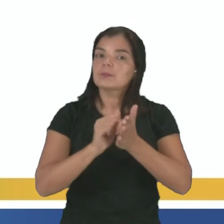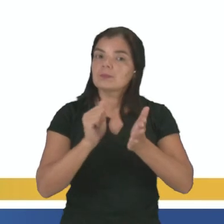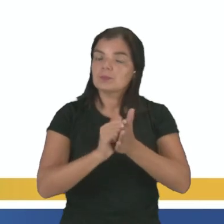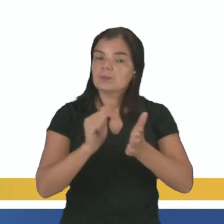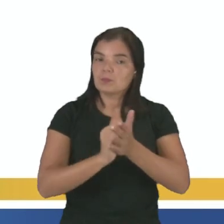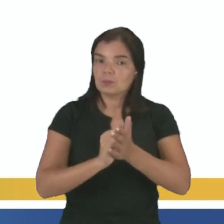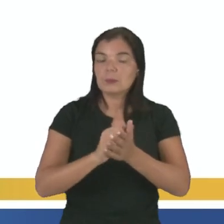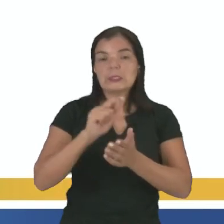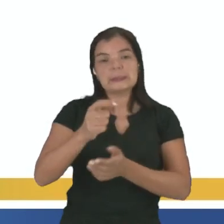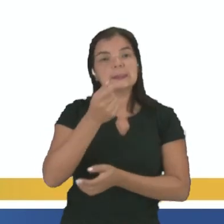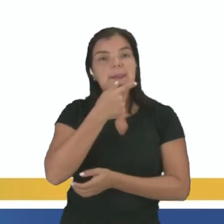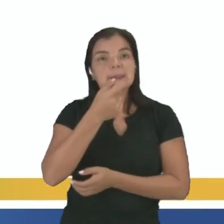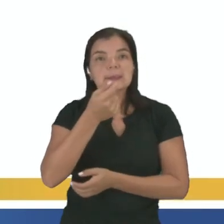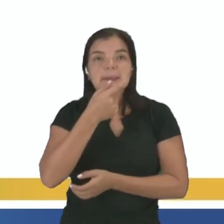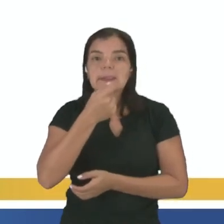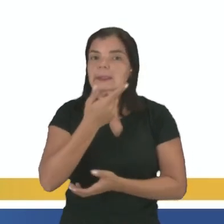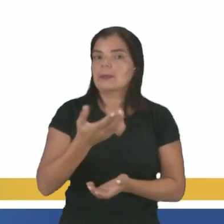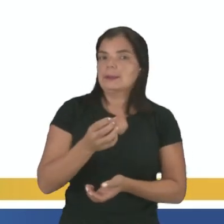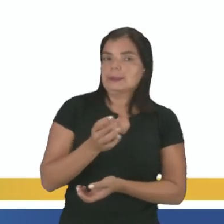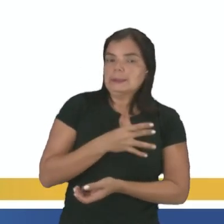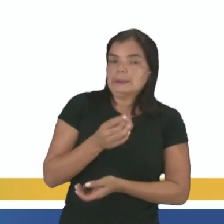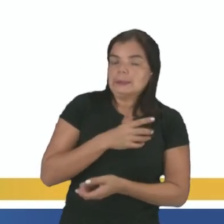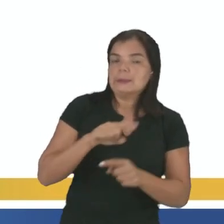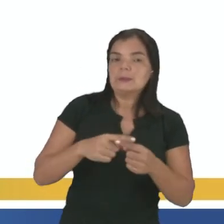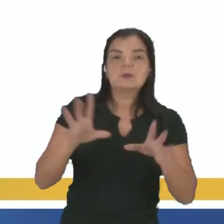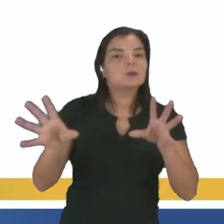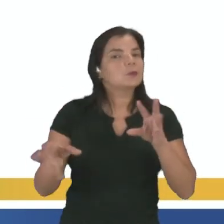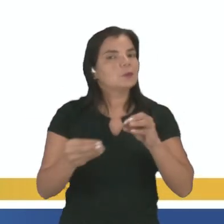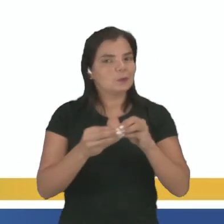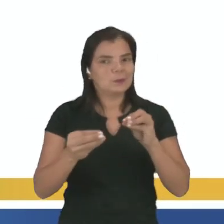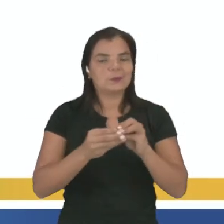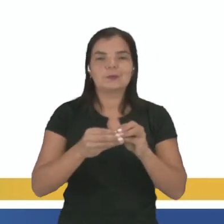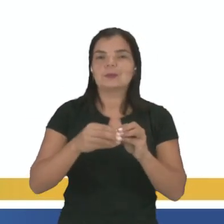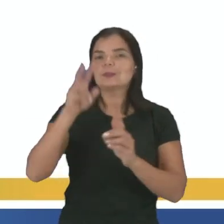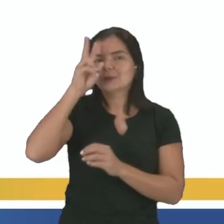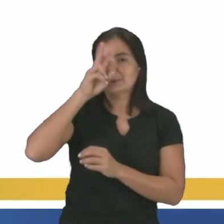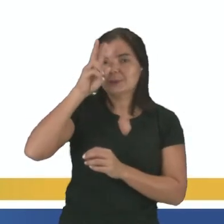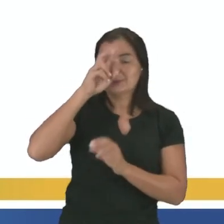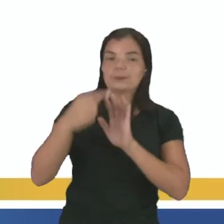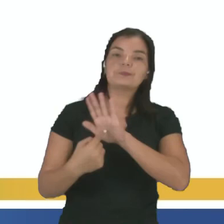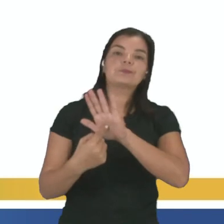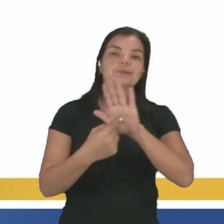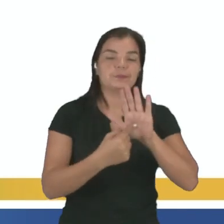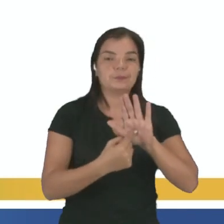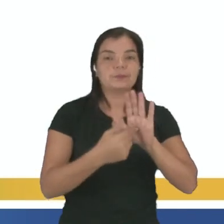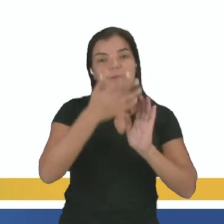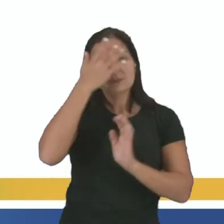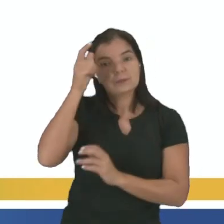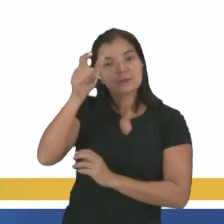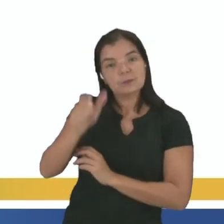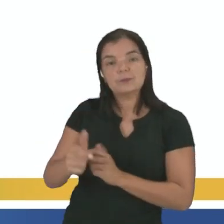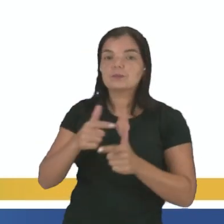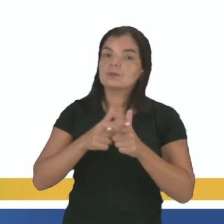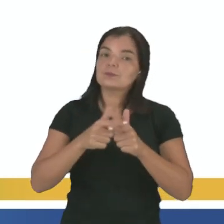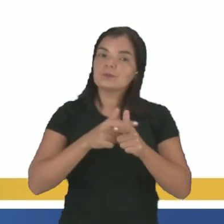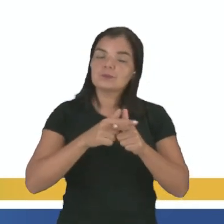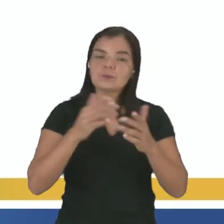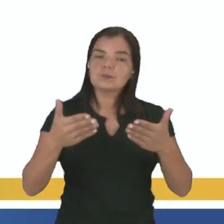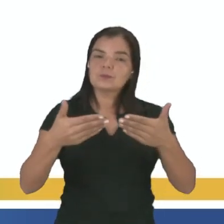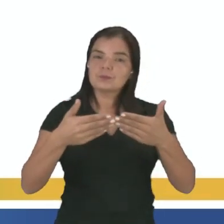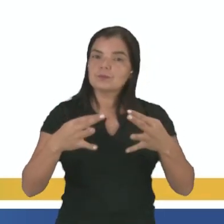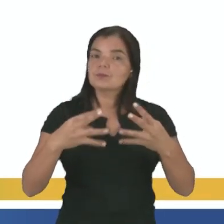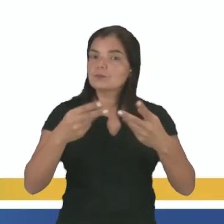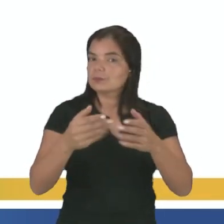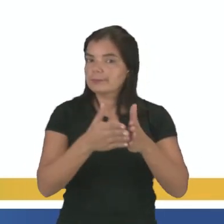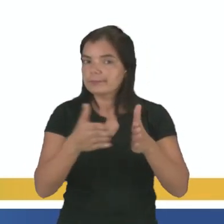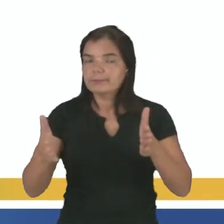ação, comédia, drama, etc. Em seguida, você vai fazer um resumo dessa história, apresentando os personagens, o problema, o desfecho, o enredo